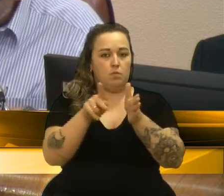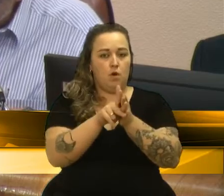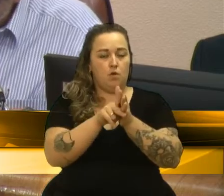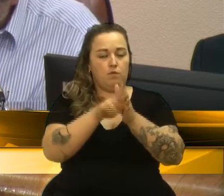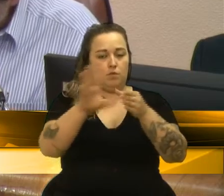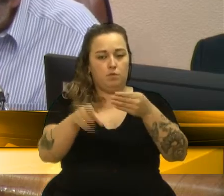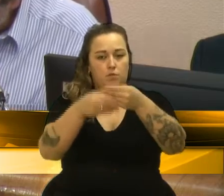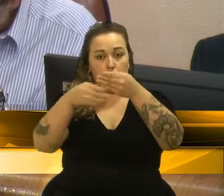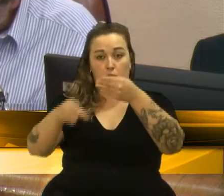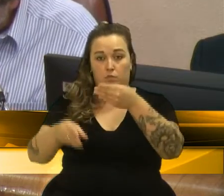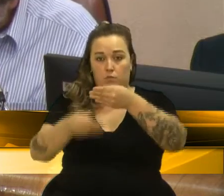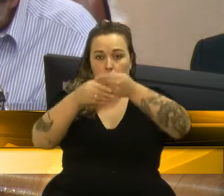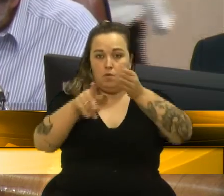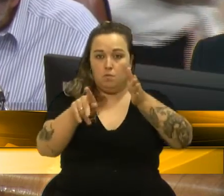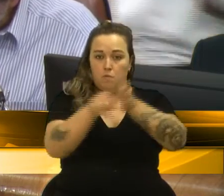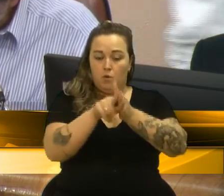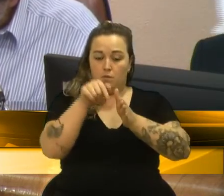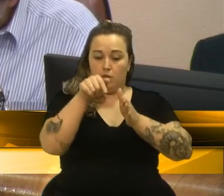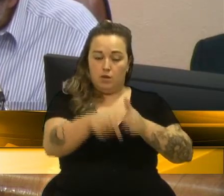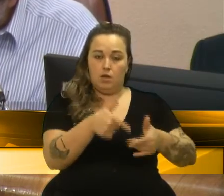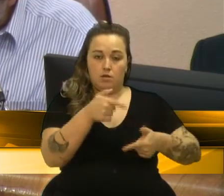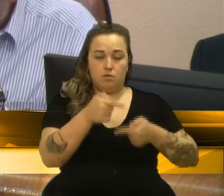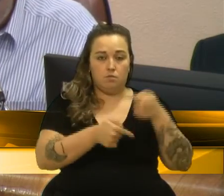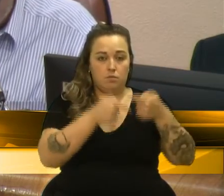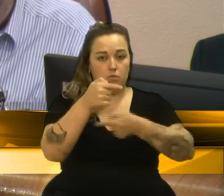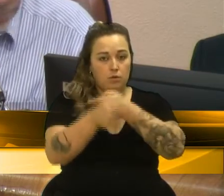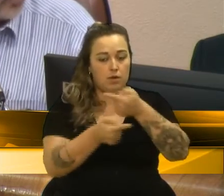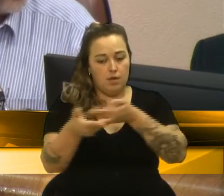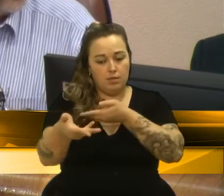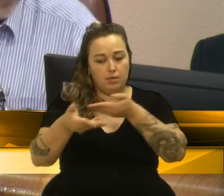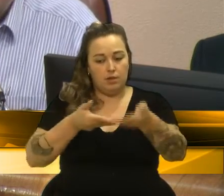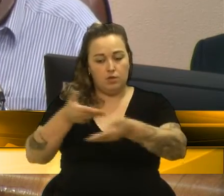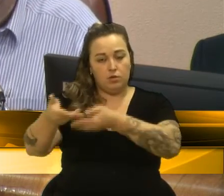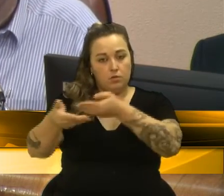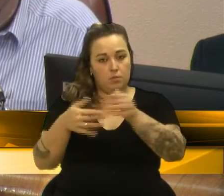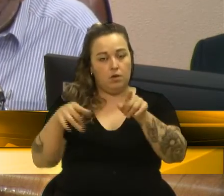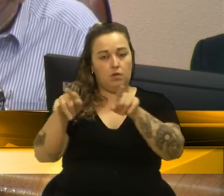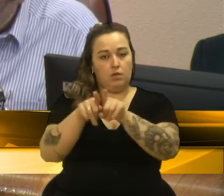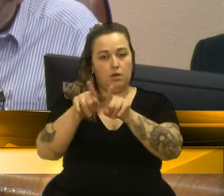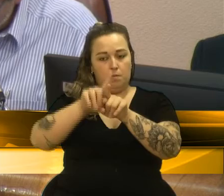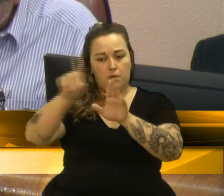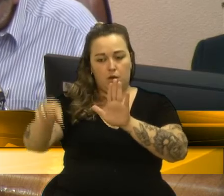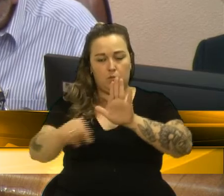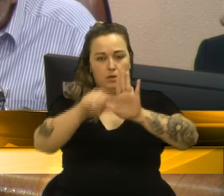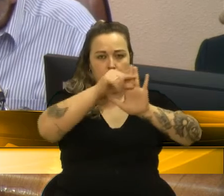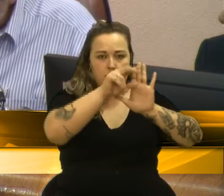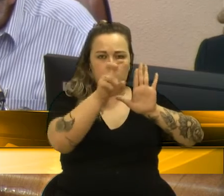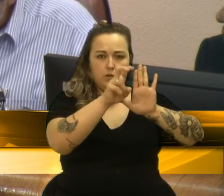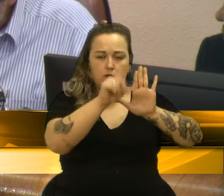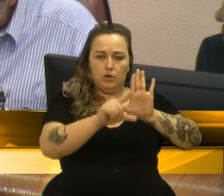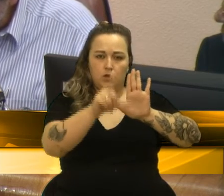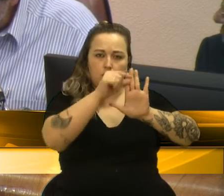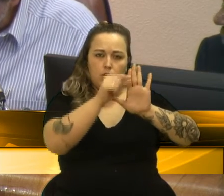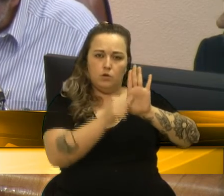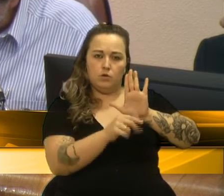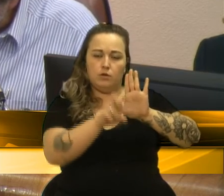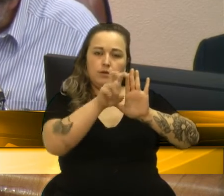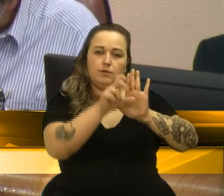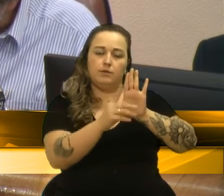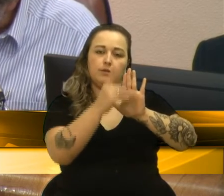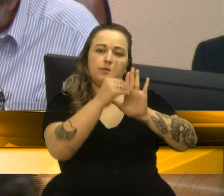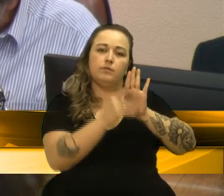no curso deste procedimento, em atendimento ao disposto no inciso 5º, artigo 5º do Decreto-Lei 201